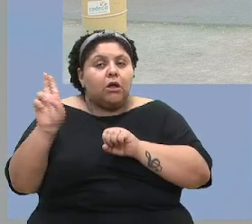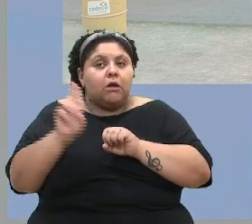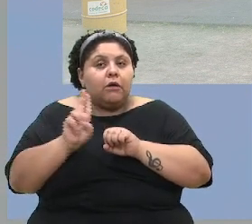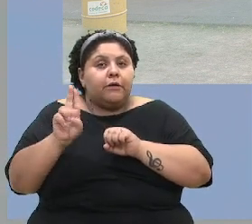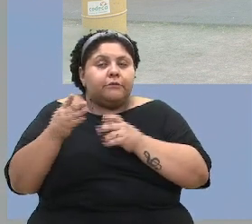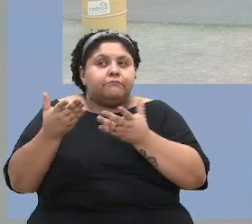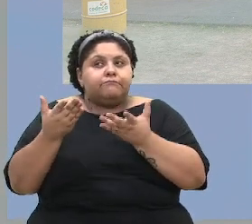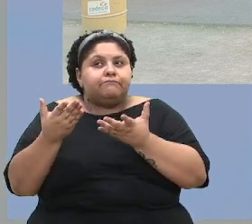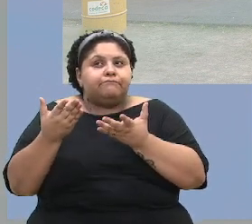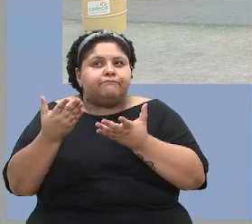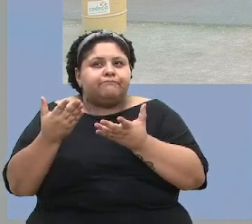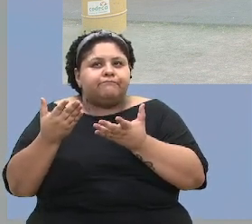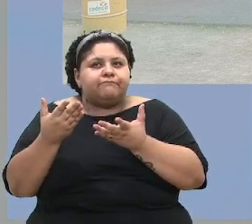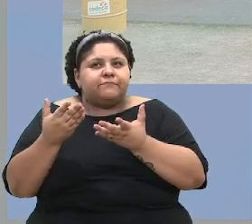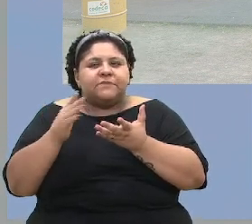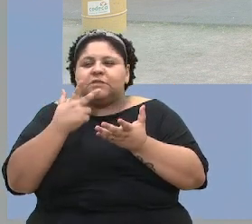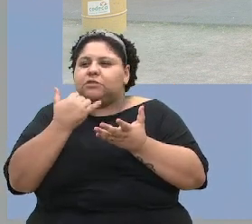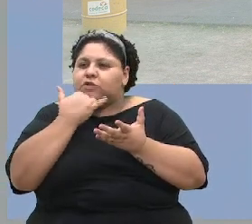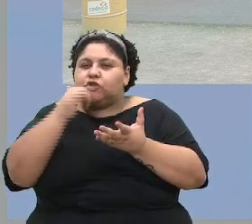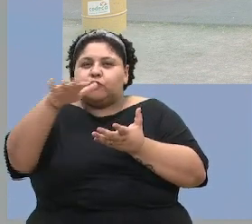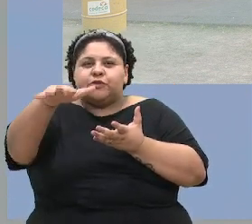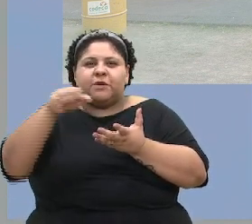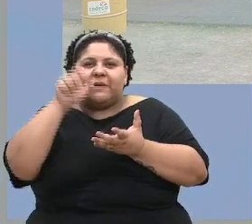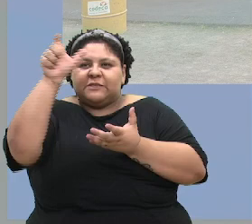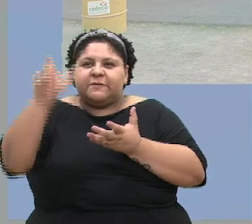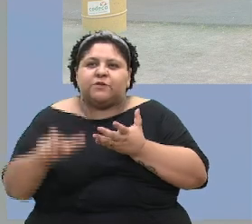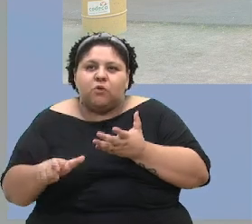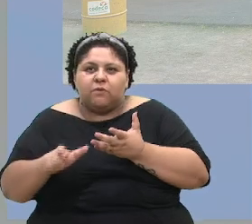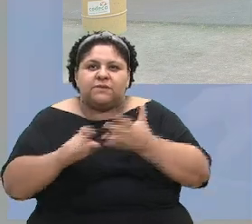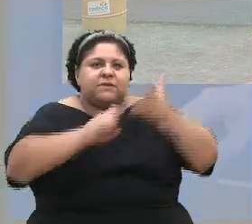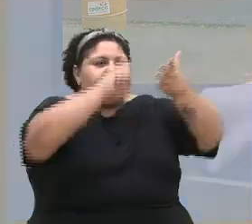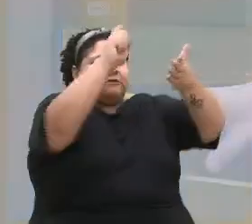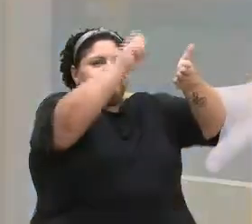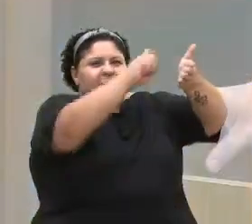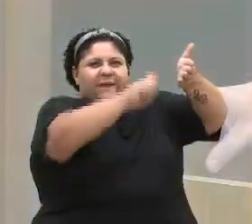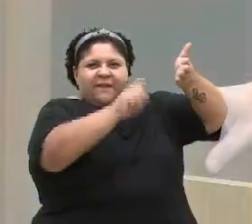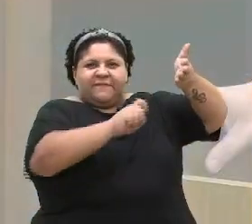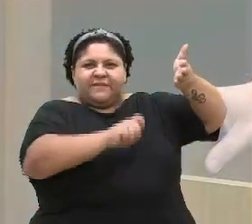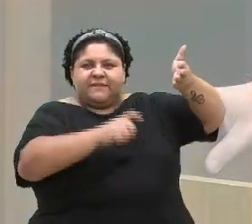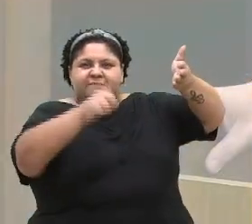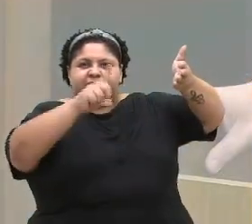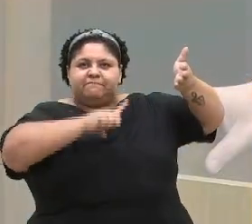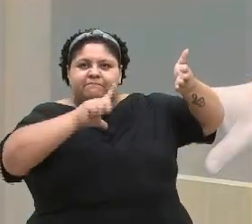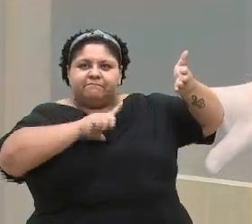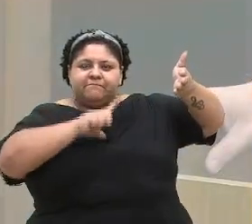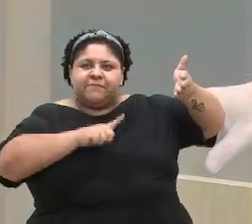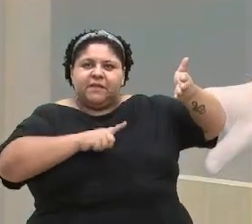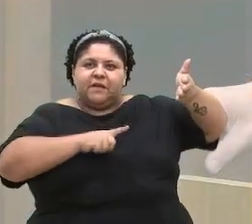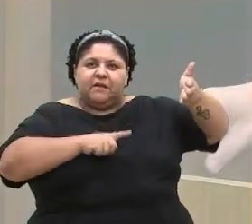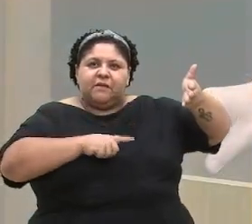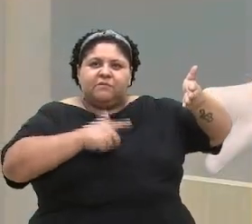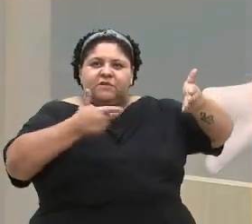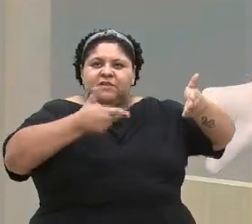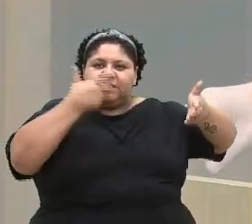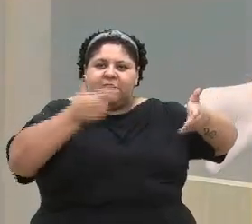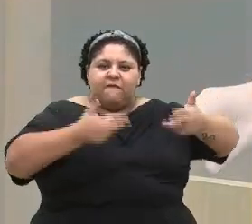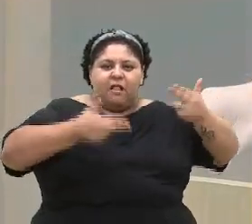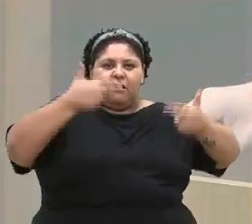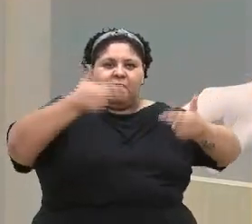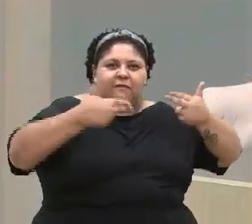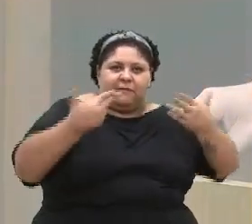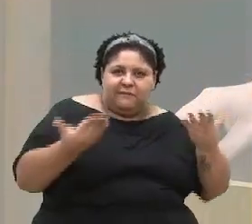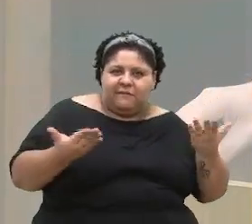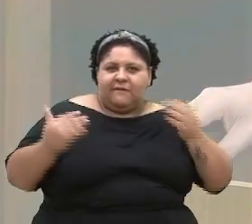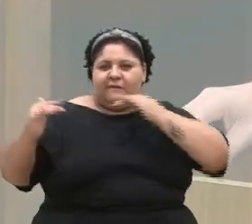vamos dizer, o pessoal que trabalha com o grafite, né, que ali nós temos ali a Batalha do Rap, tem movimentos,